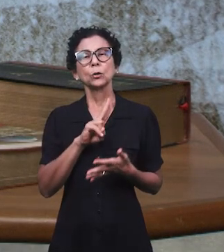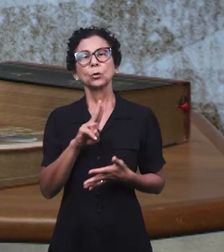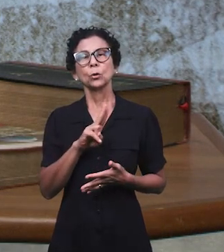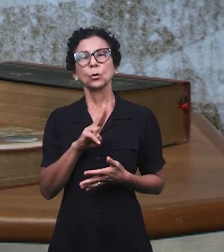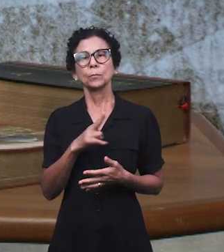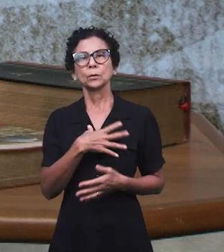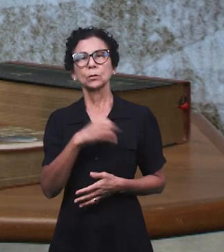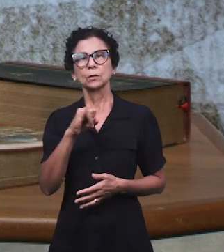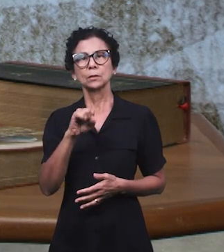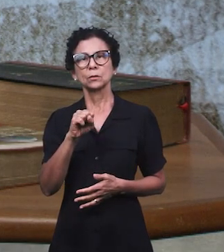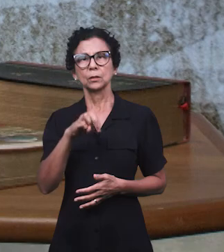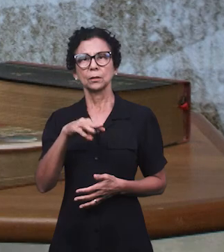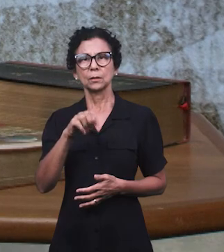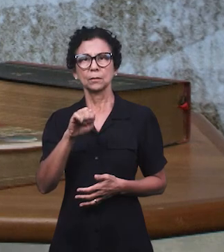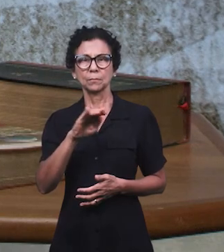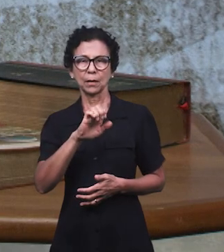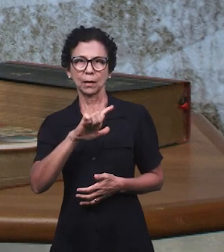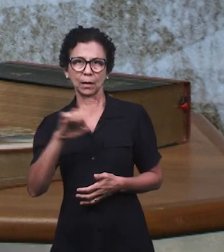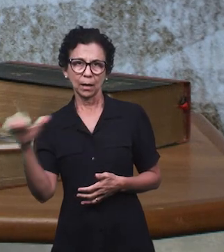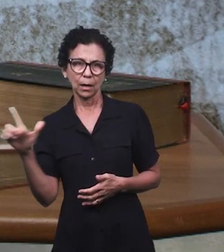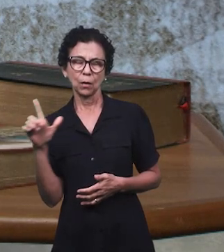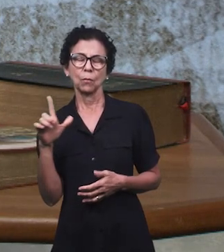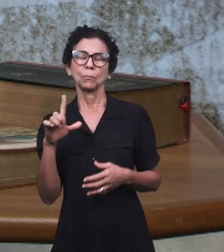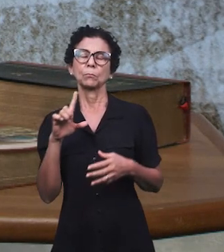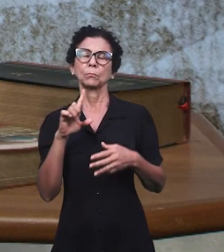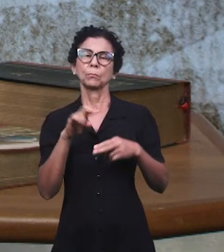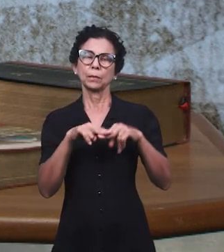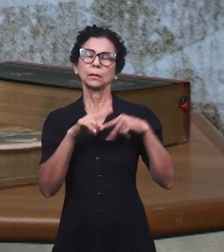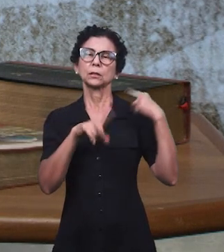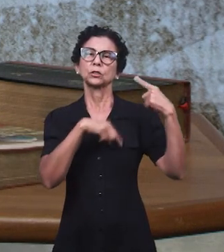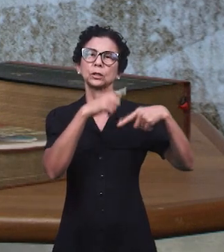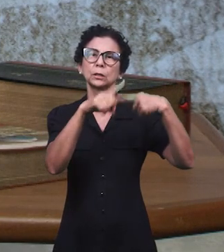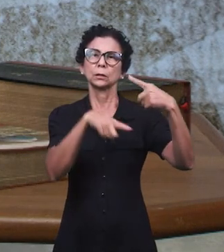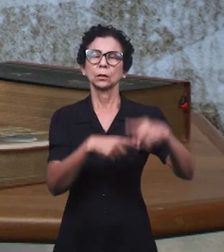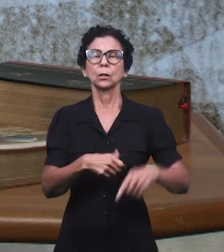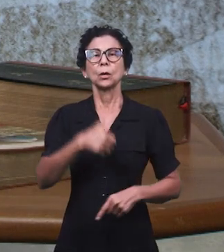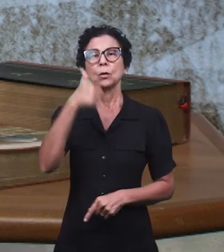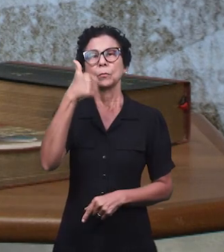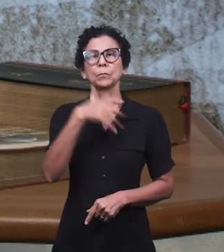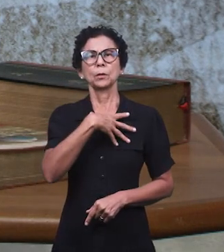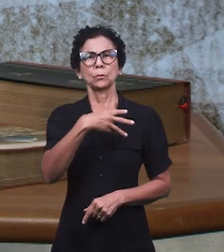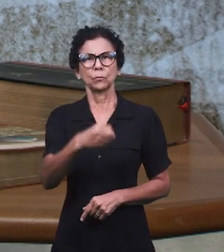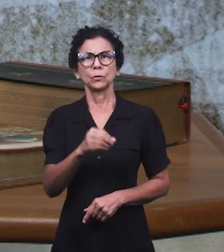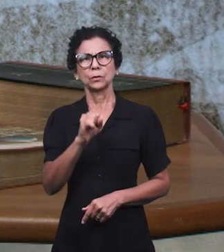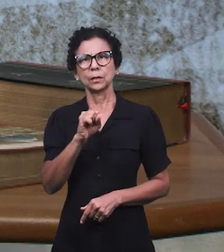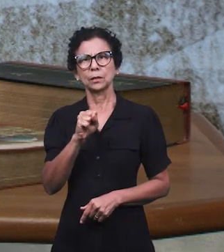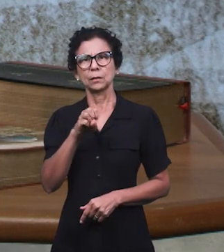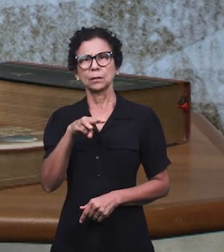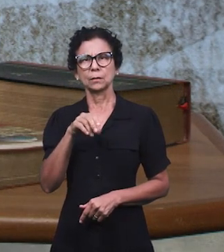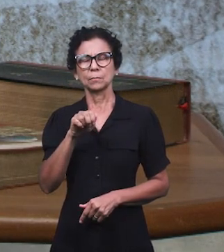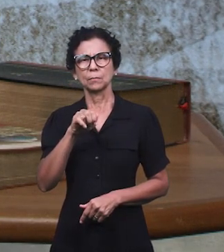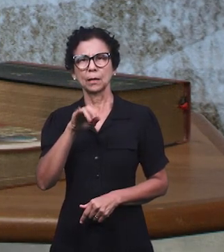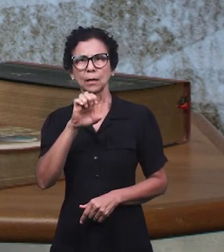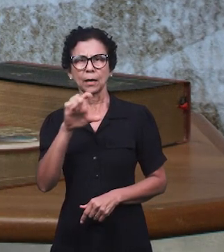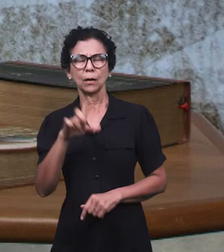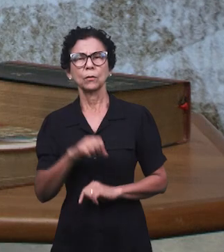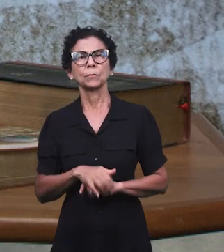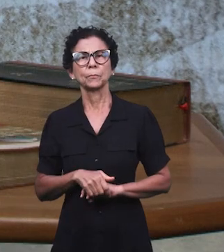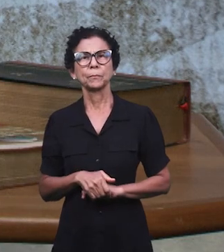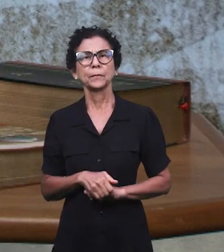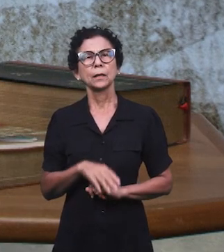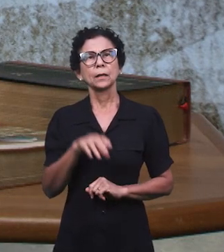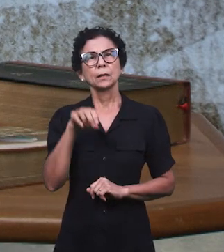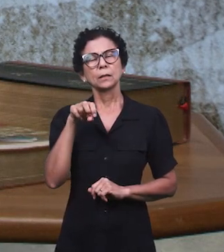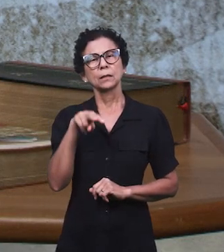pelos seus nomes, segundo as suas gerações. O primogênito de Ismael era Nebaiote,